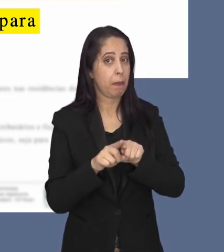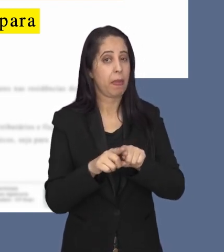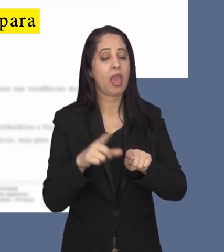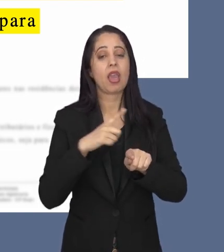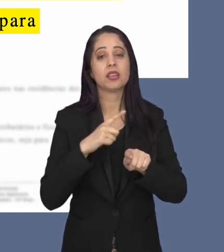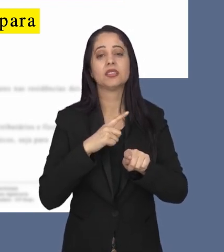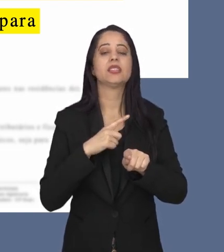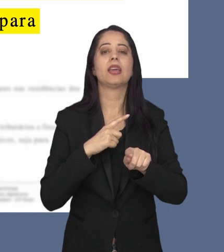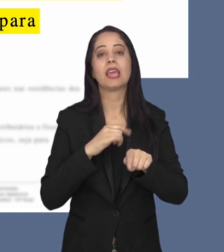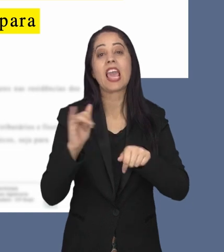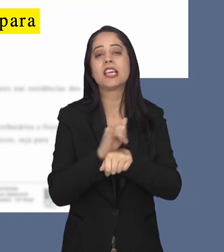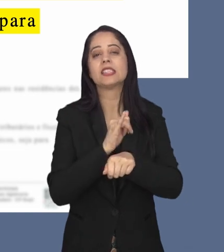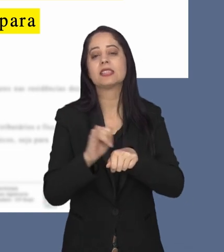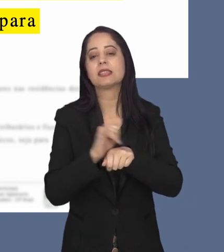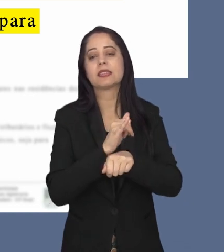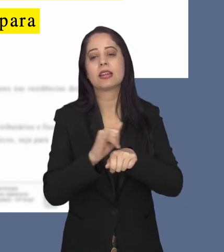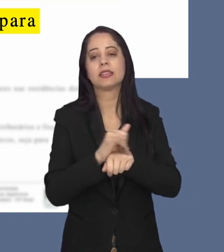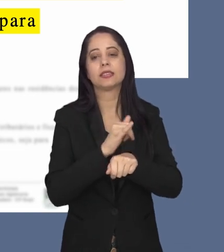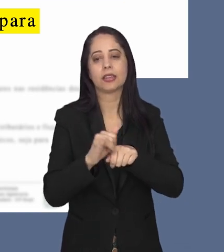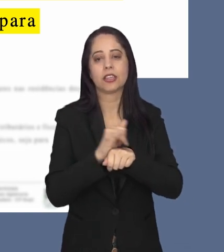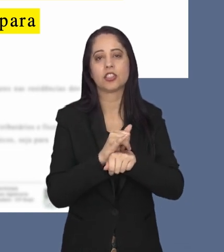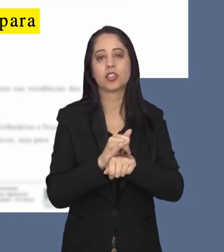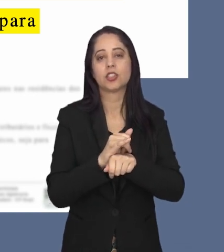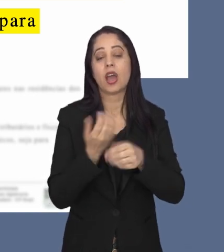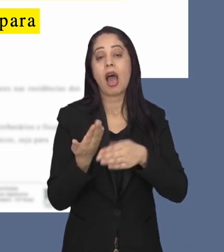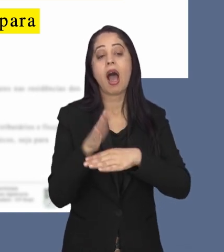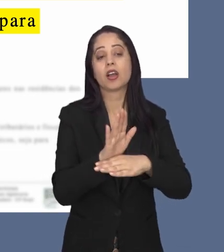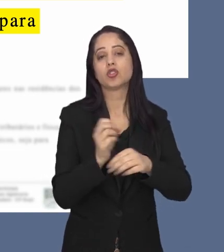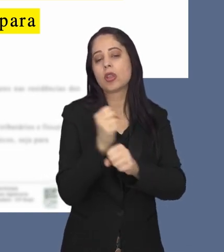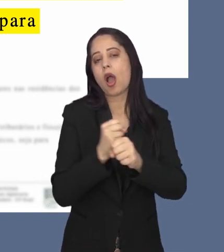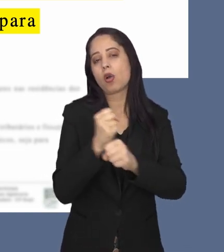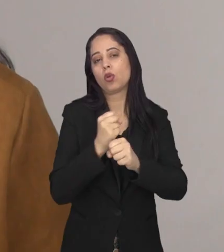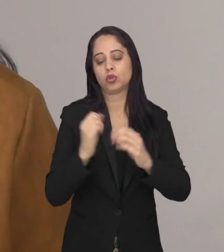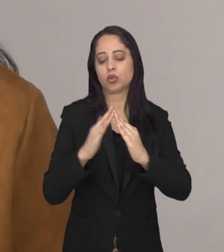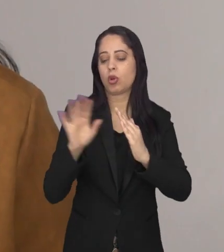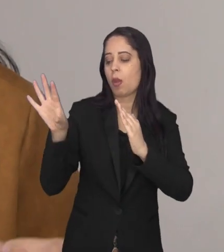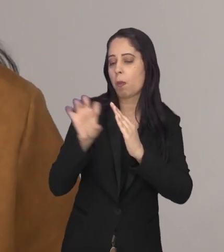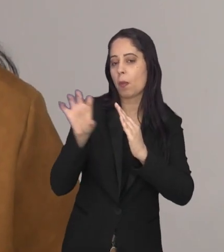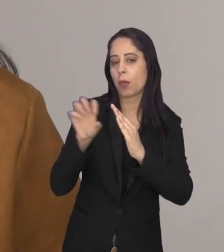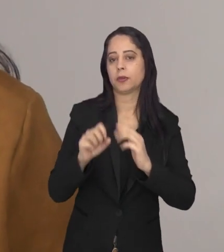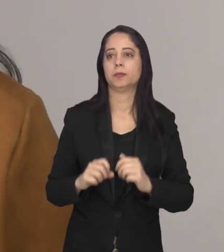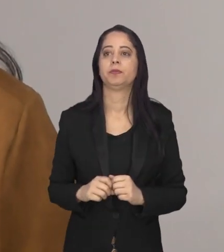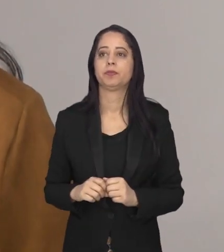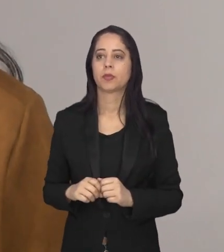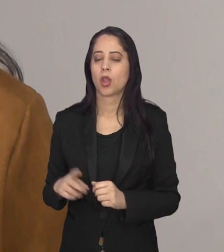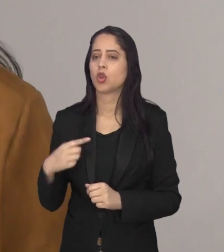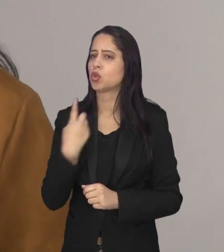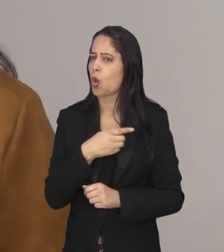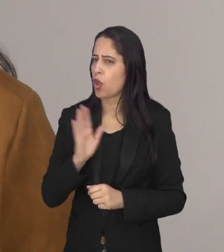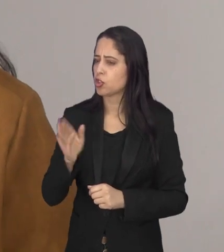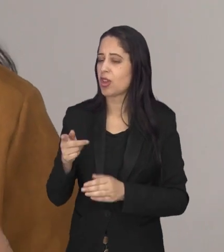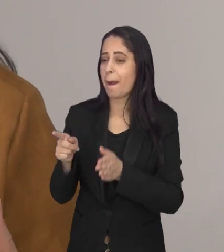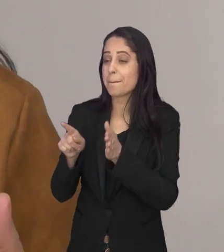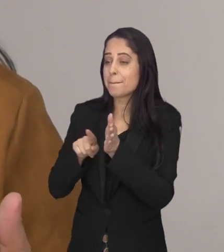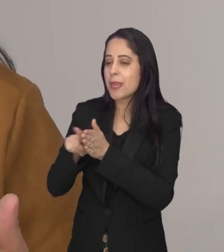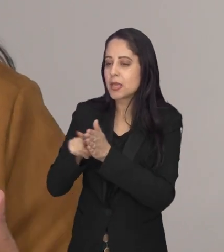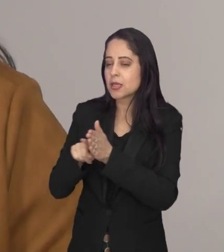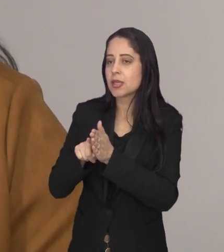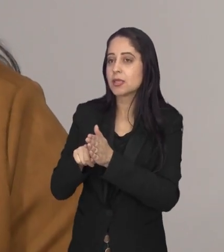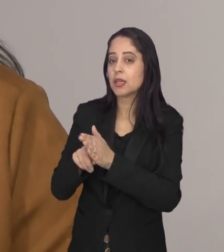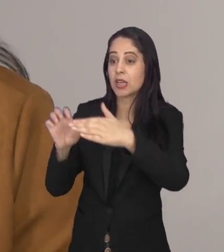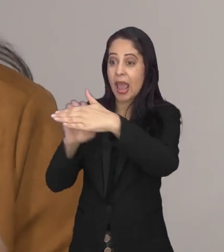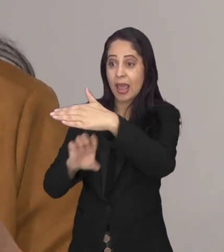assim coletiva. É um ganho financeiro, é um ganho para o meio ambiente, é um ganho para todos. O projeto também prevê